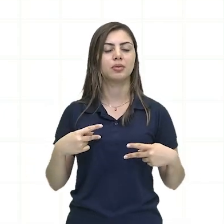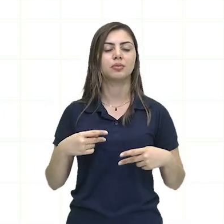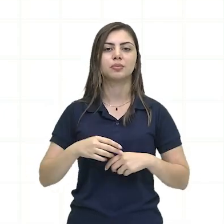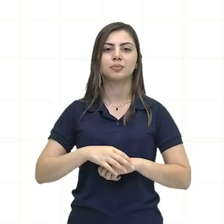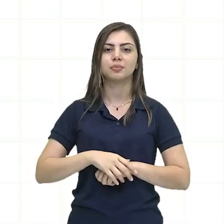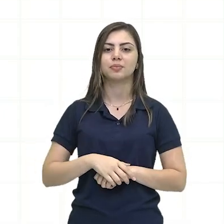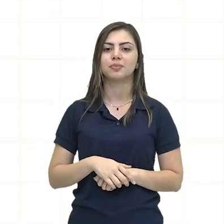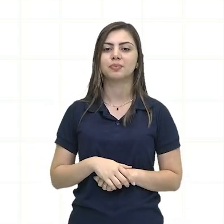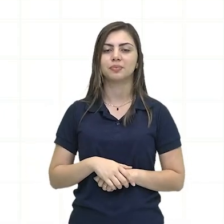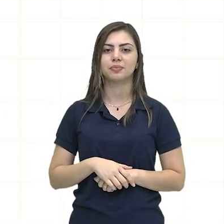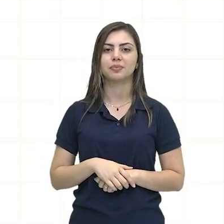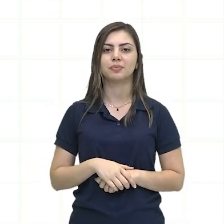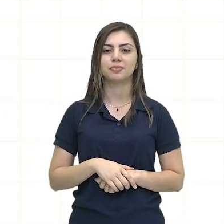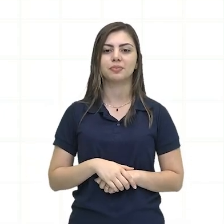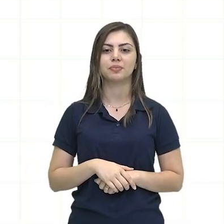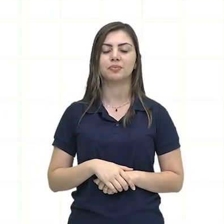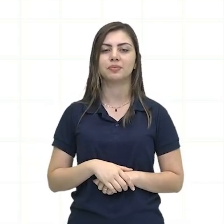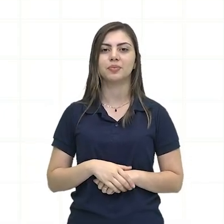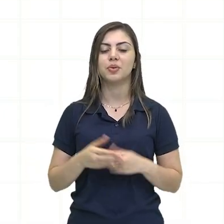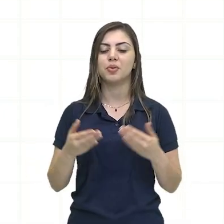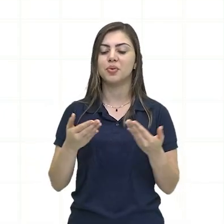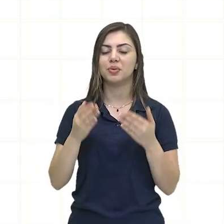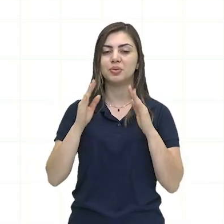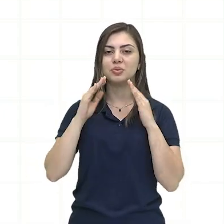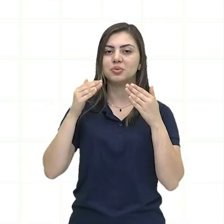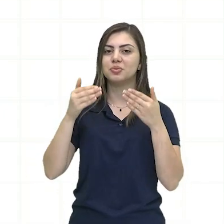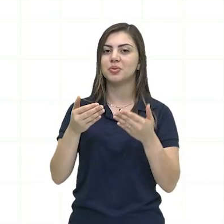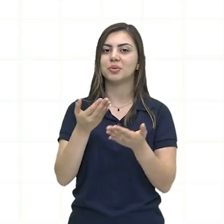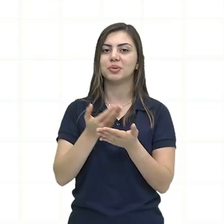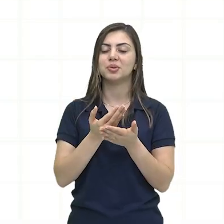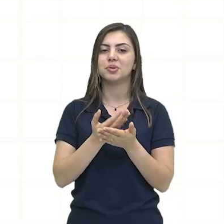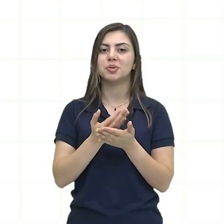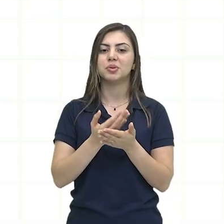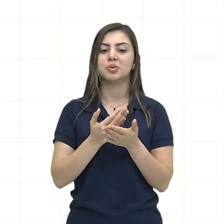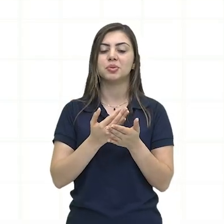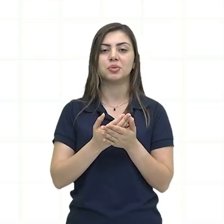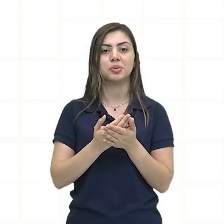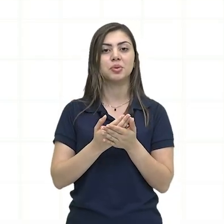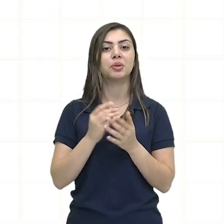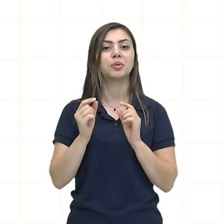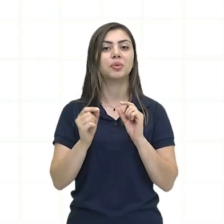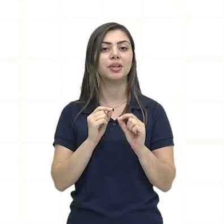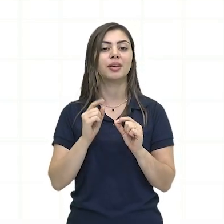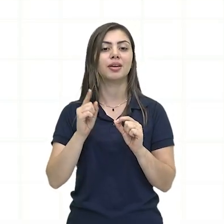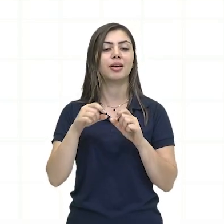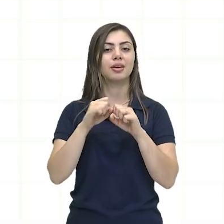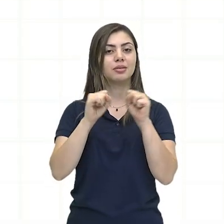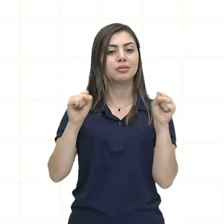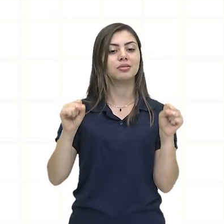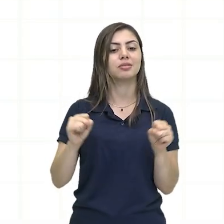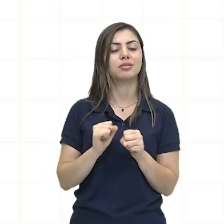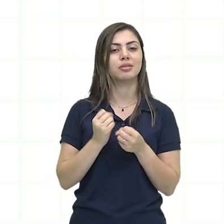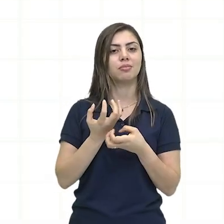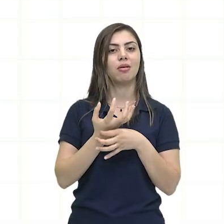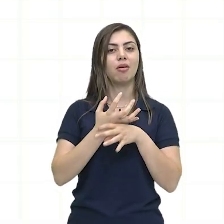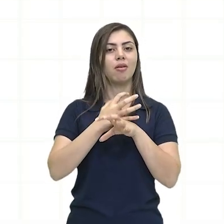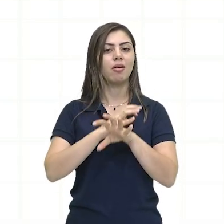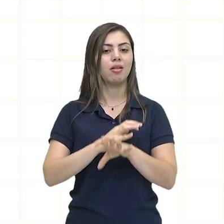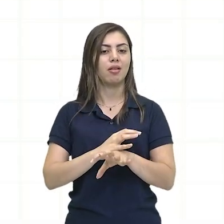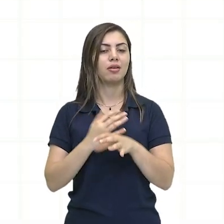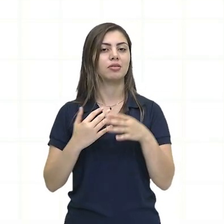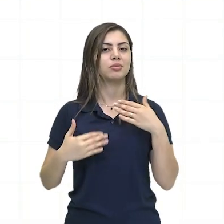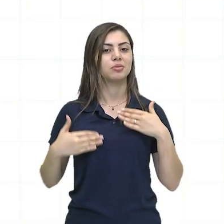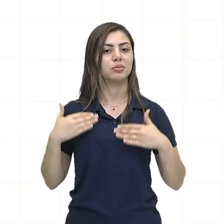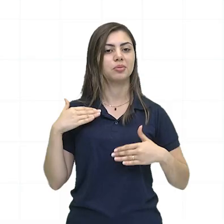esqueleto humano, o nosso alvo de estudo da nossa aula de hoje. E é sobre ele que a gente vai falar agora. O